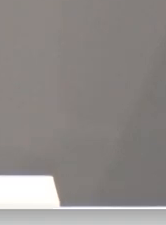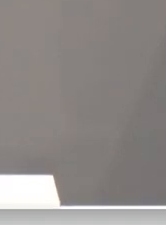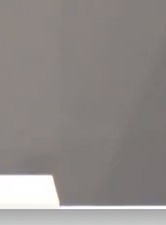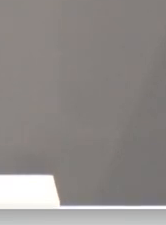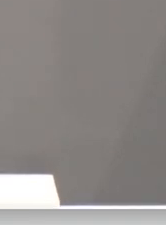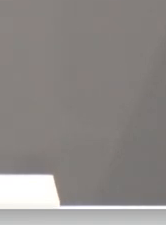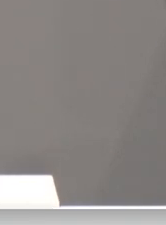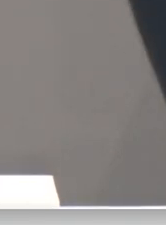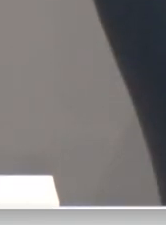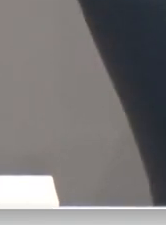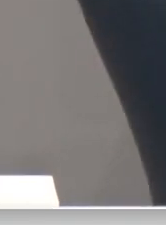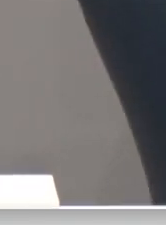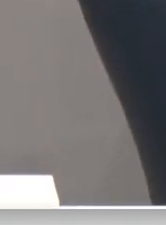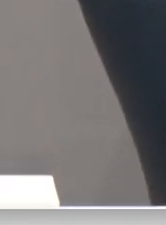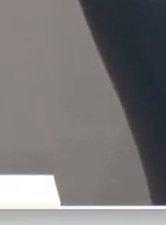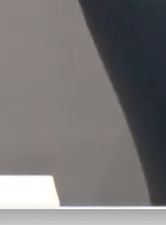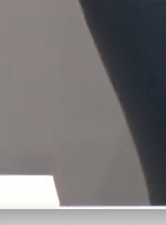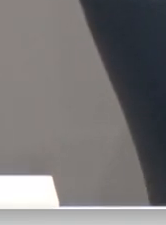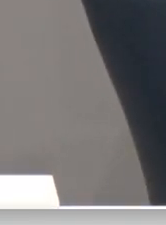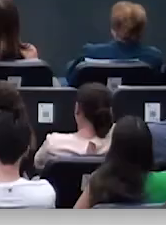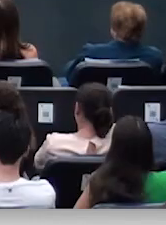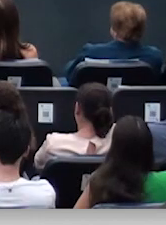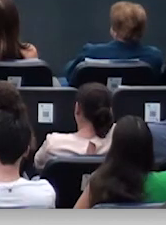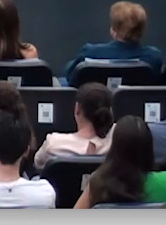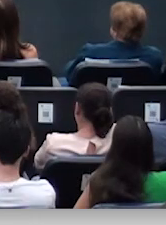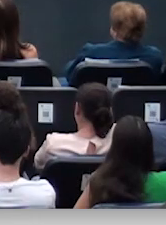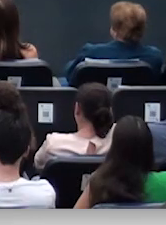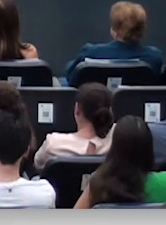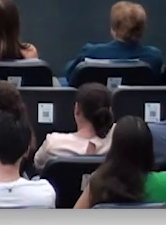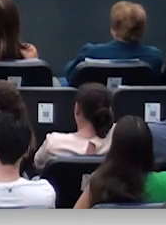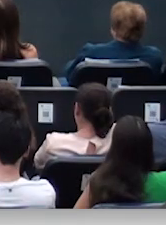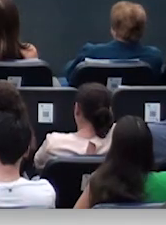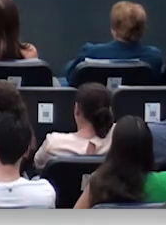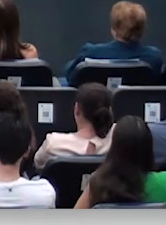tempo regimental de até 15 minutos.